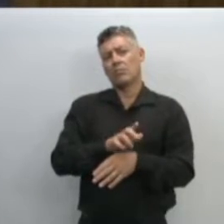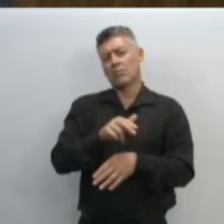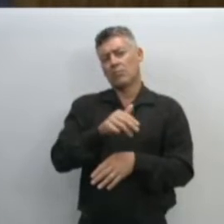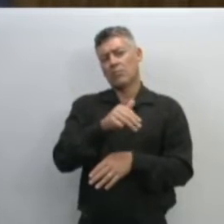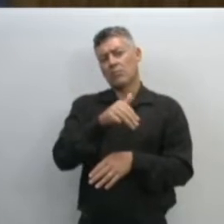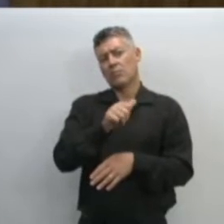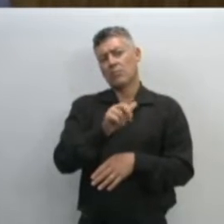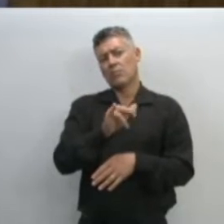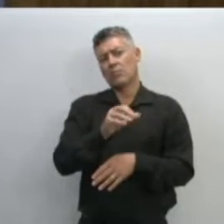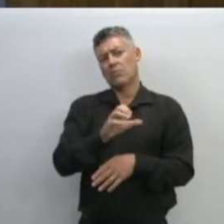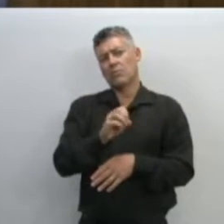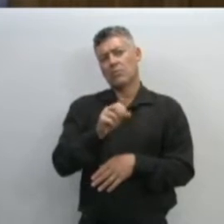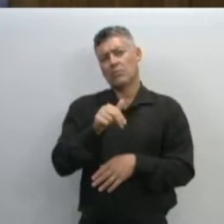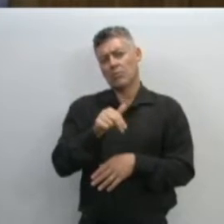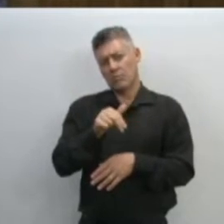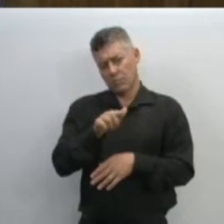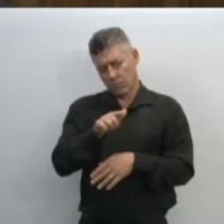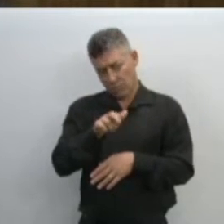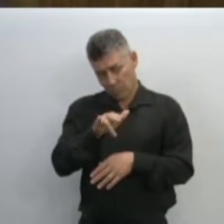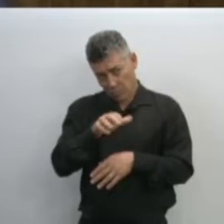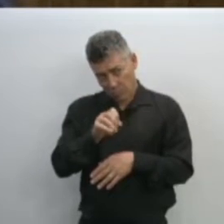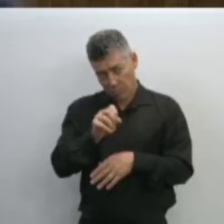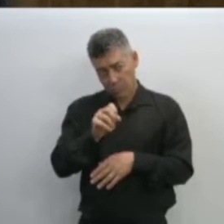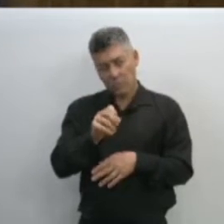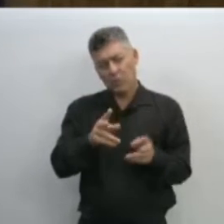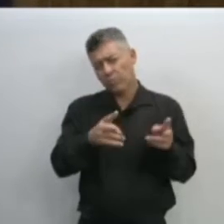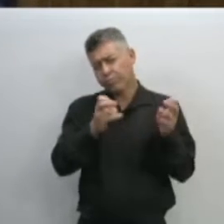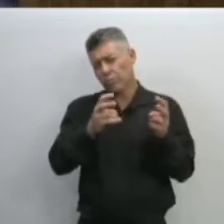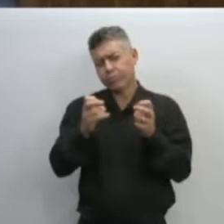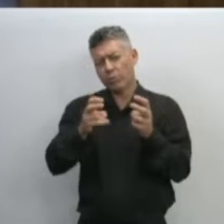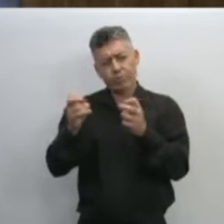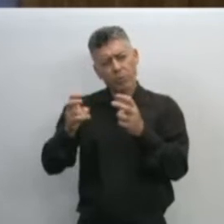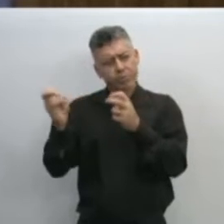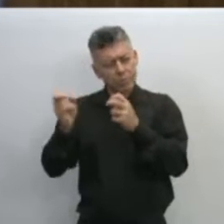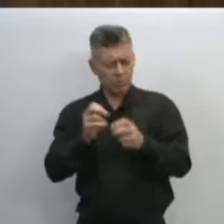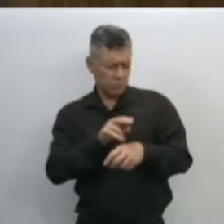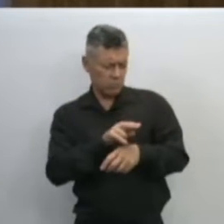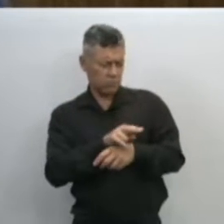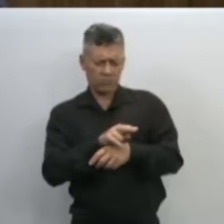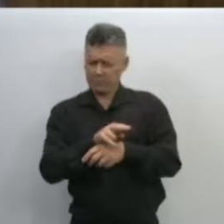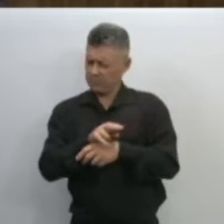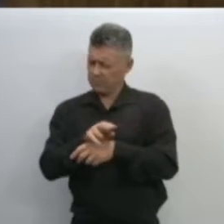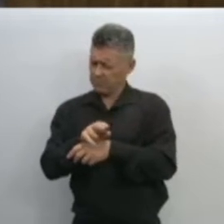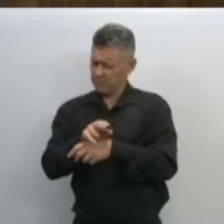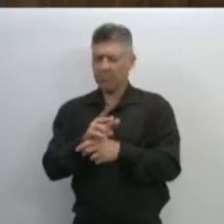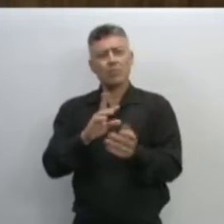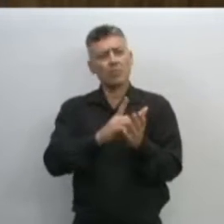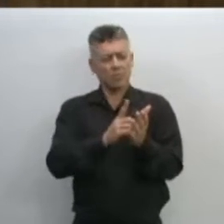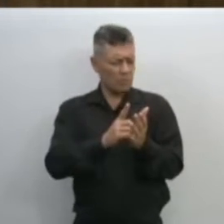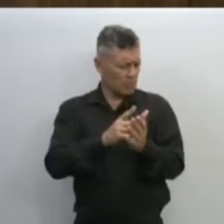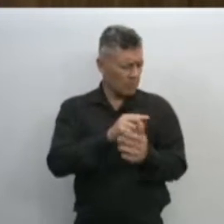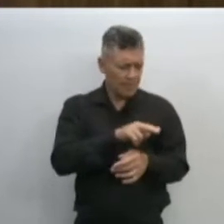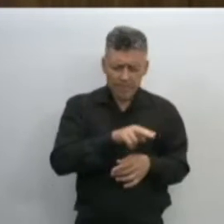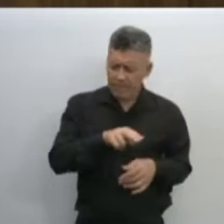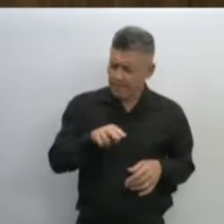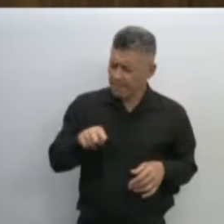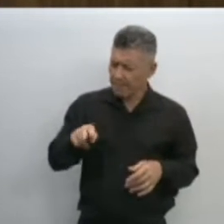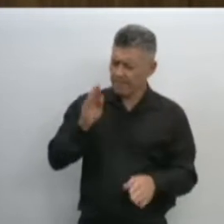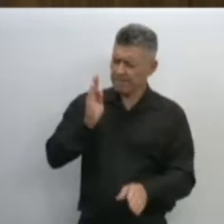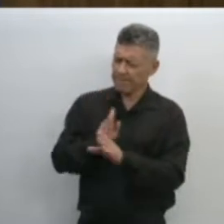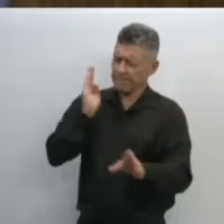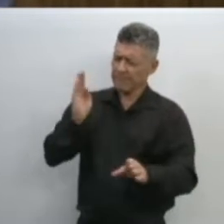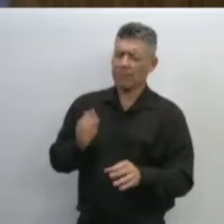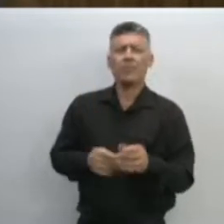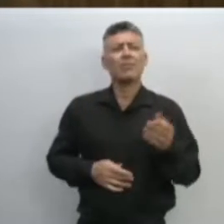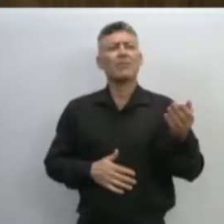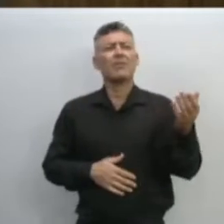O que nós vemos, senhor presidente, o que nós temos percebido andando pelas ruas do Alecrim, eu tenho um carinho muito grande pelo Alecrim, porque quando